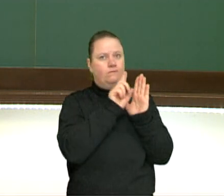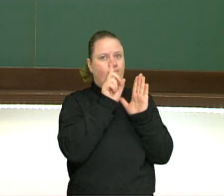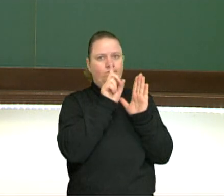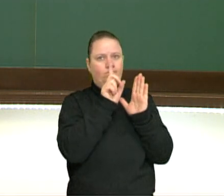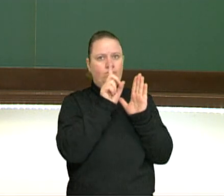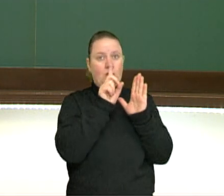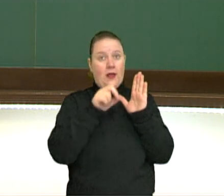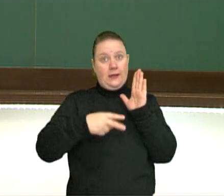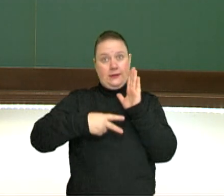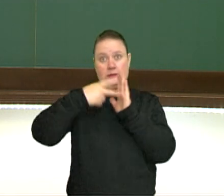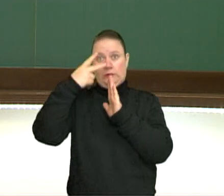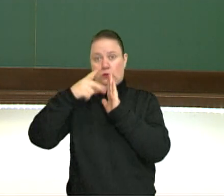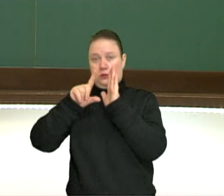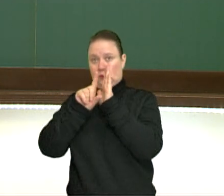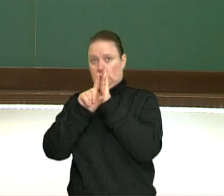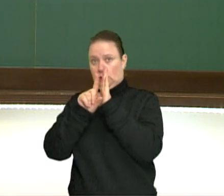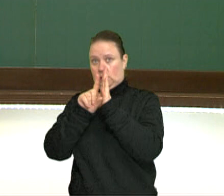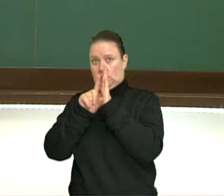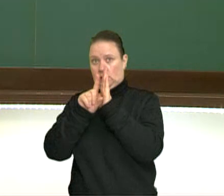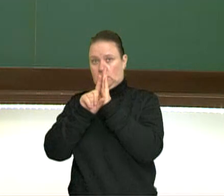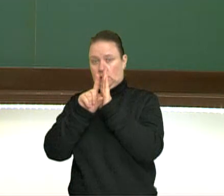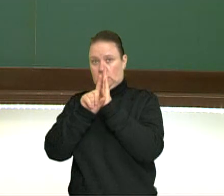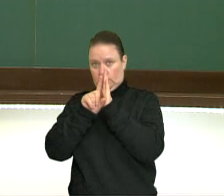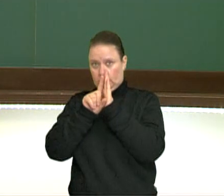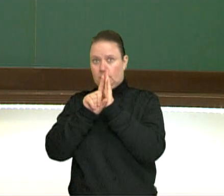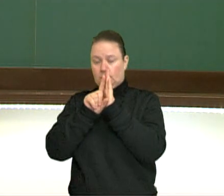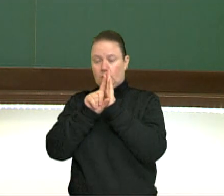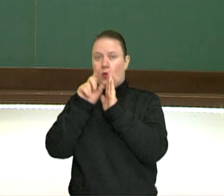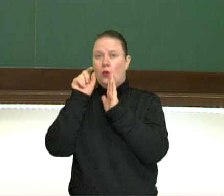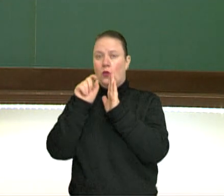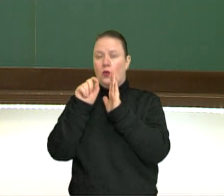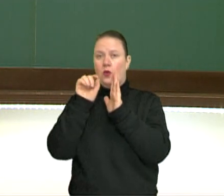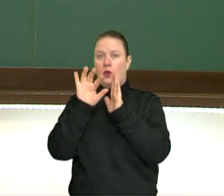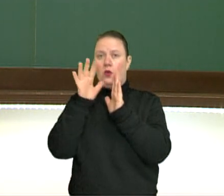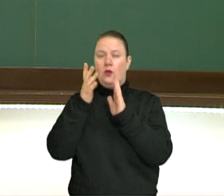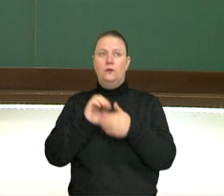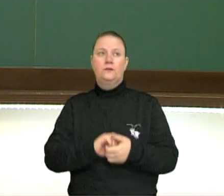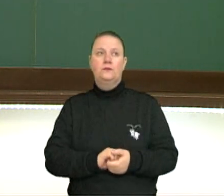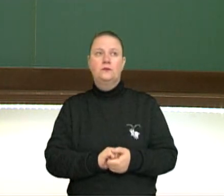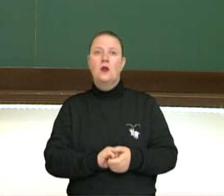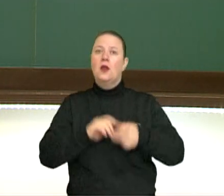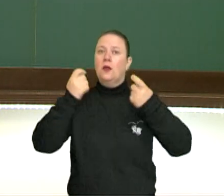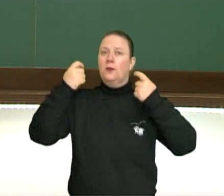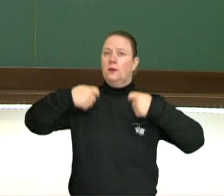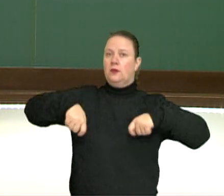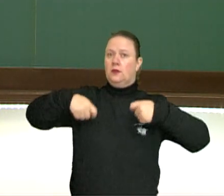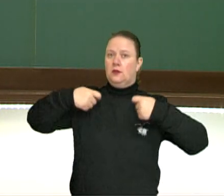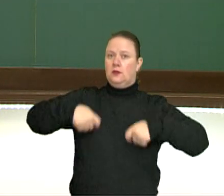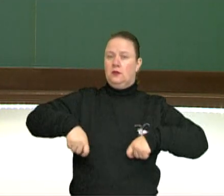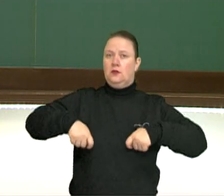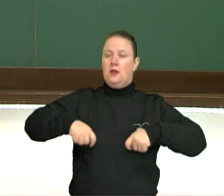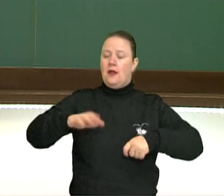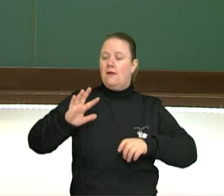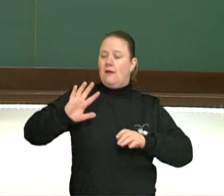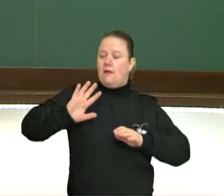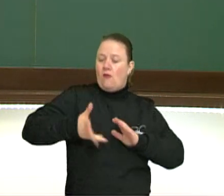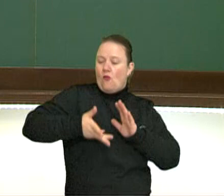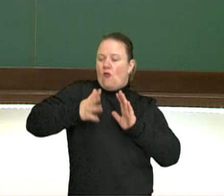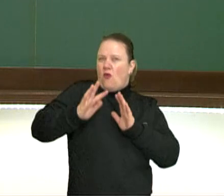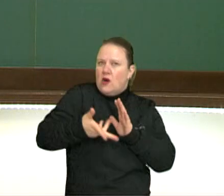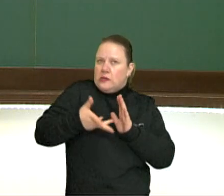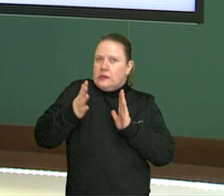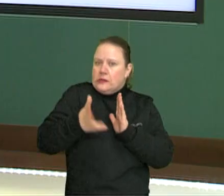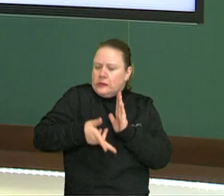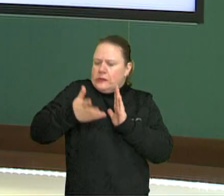o estado de equilíbrio, movimento retilíneo e uniforme, certo? Você precisa ter uma aceleração, ou seja,